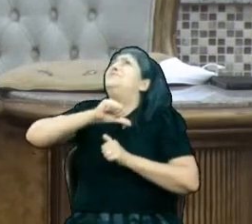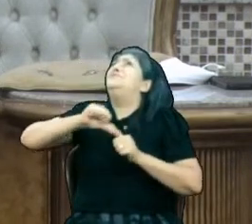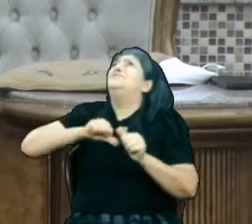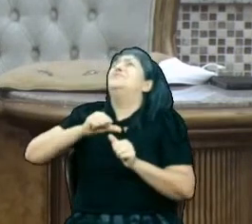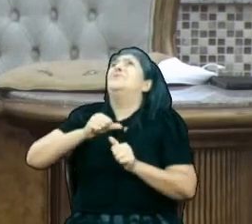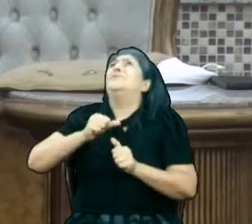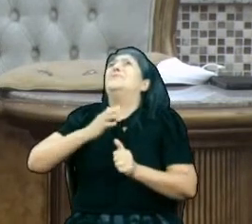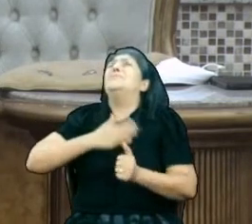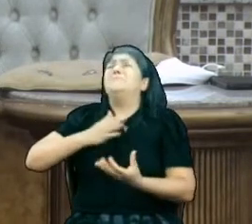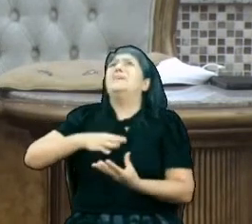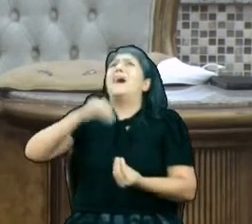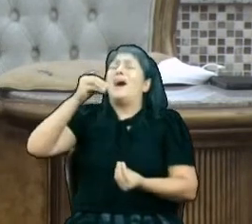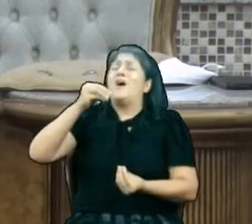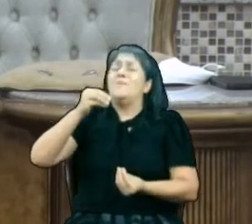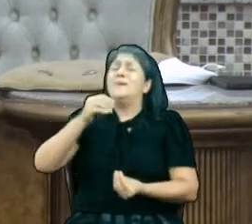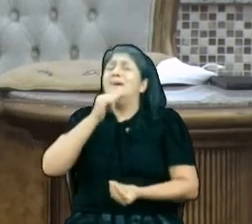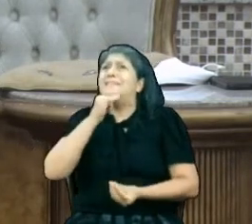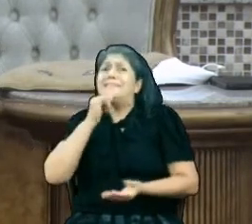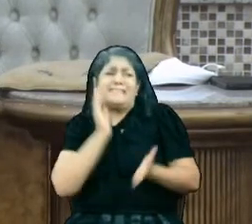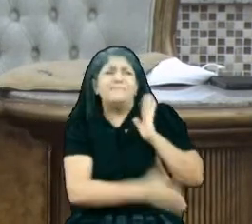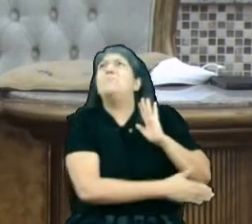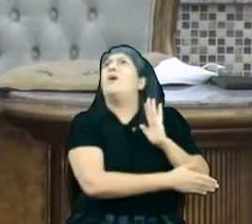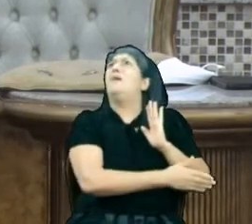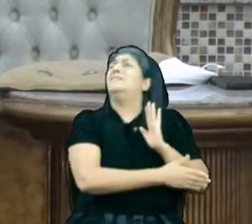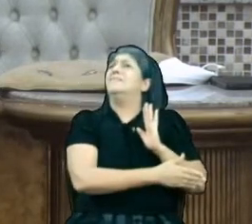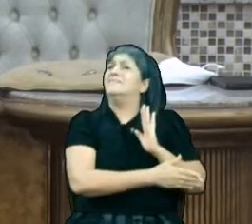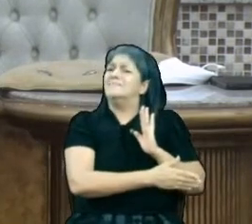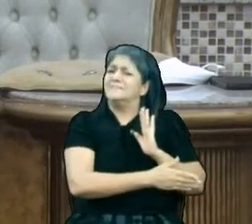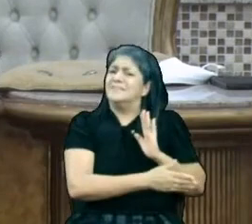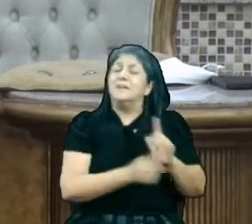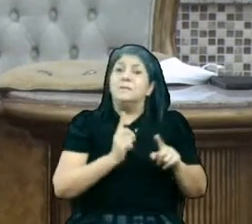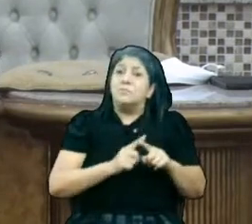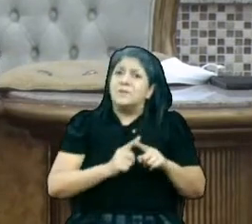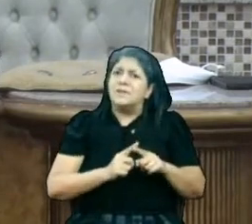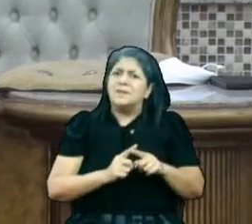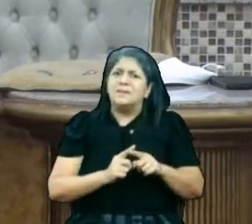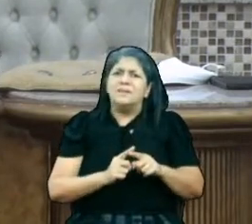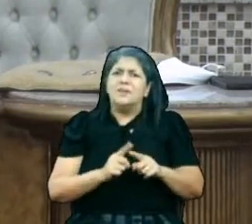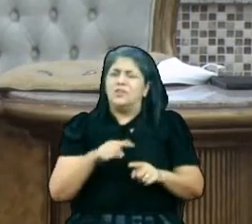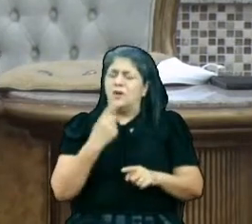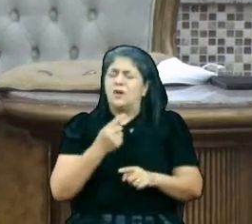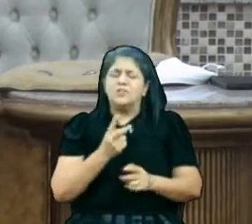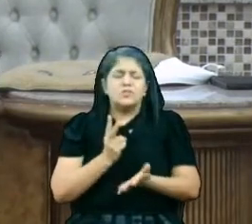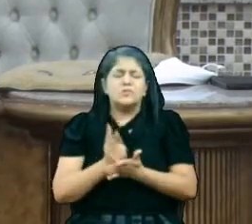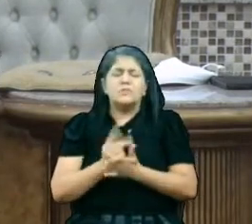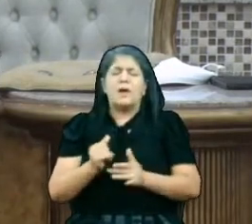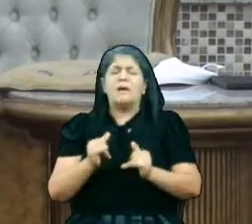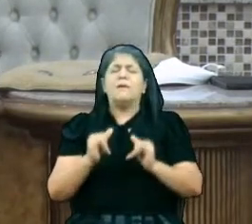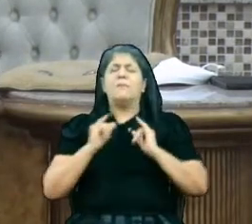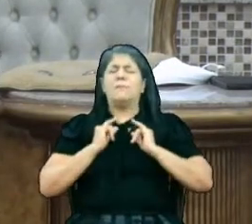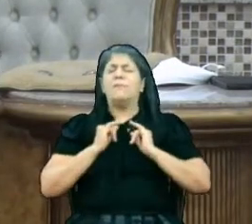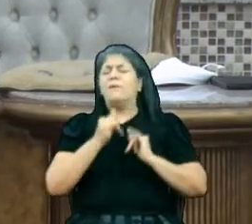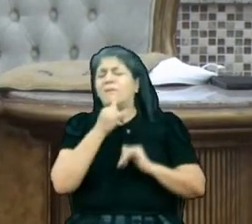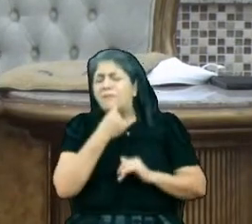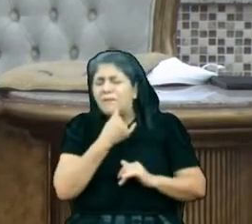essa tristeza precisa sair e o salmista chegou um momento que eu disse à minha alma está pegada ao Pó